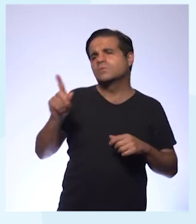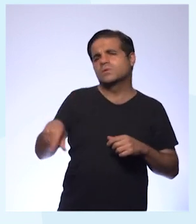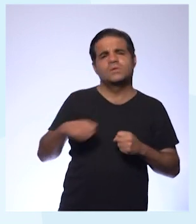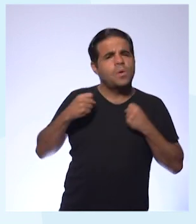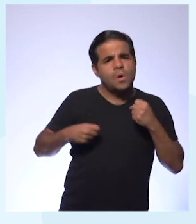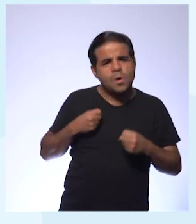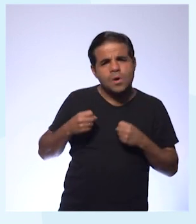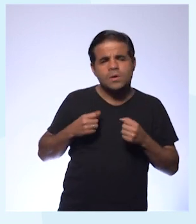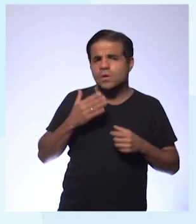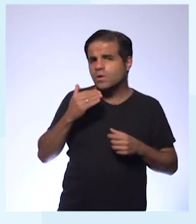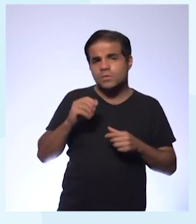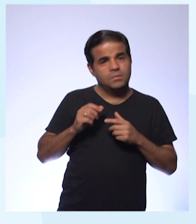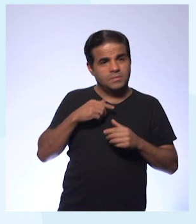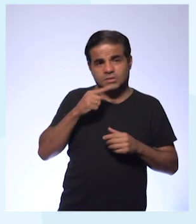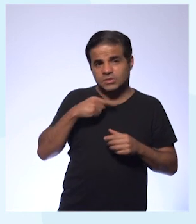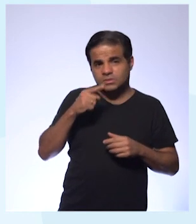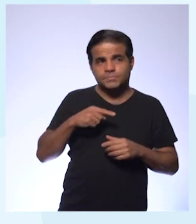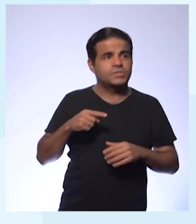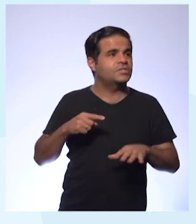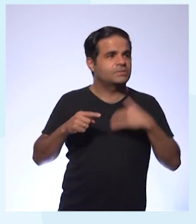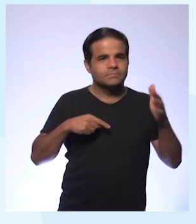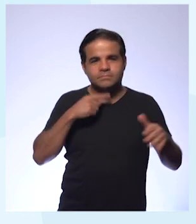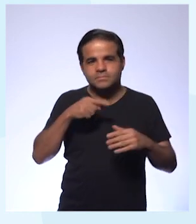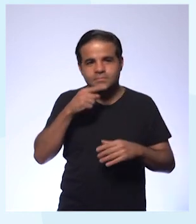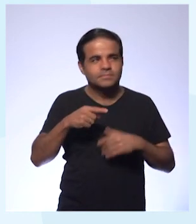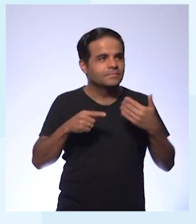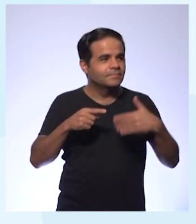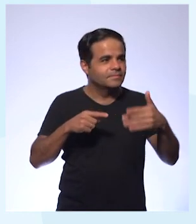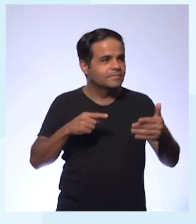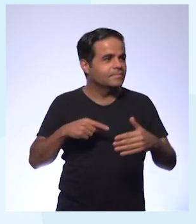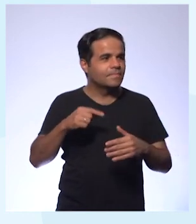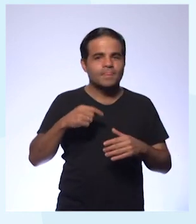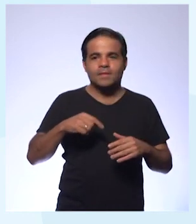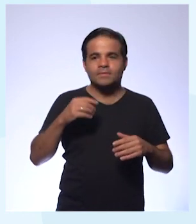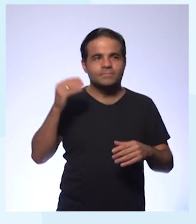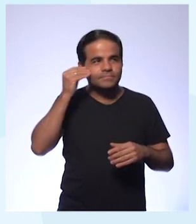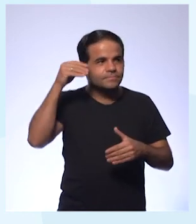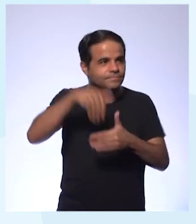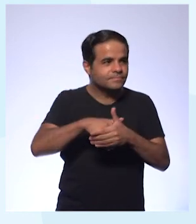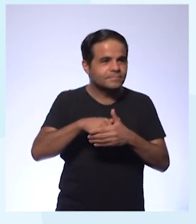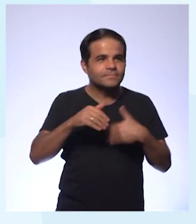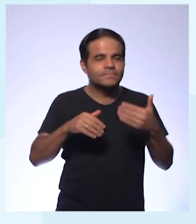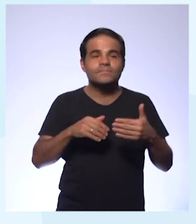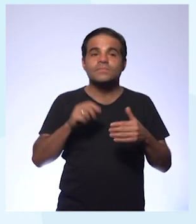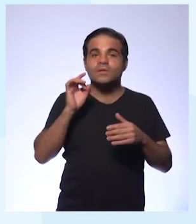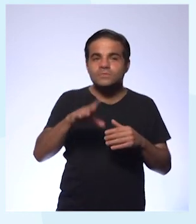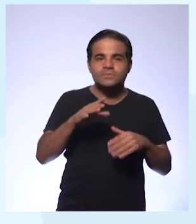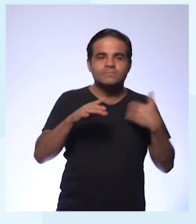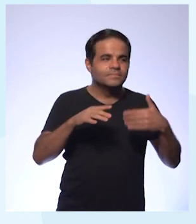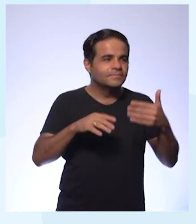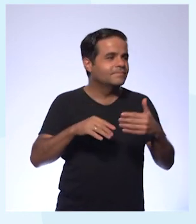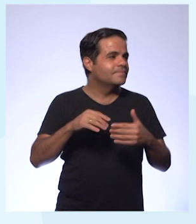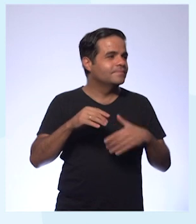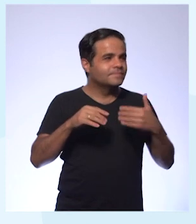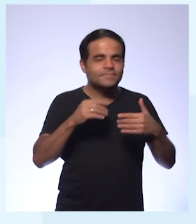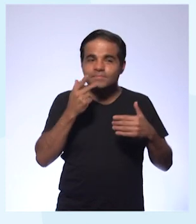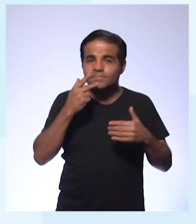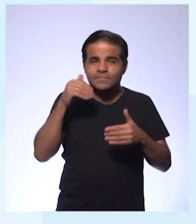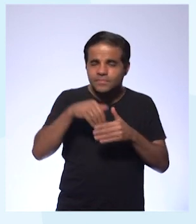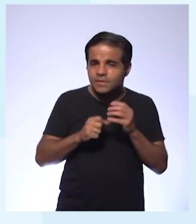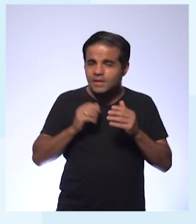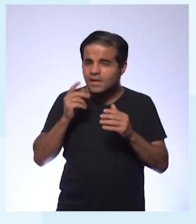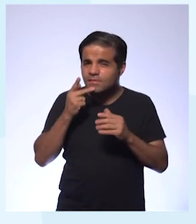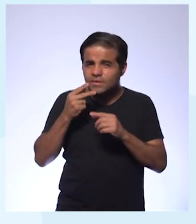corra, não vai adiantar. Pra que tanta pressa? Corra apenas para dentro de você. Sonhe, mas não prejudique ninguém e